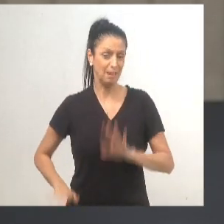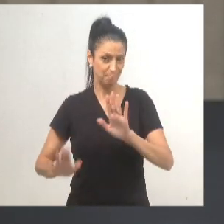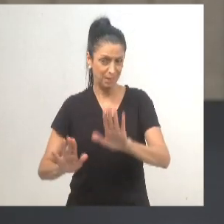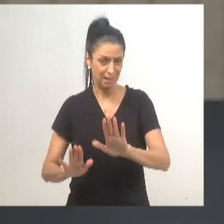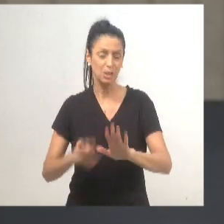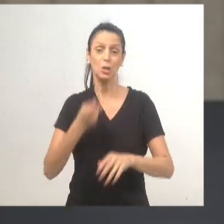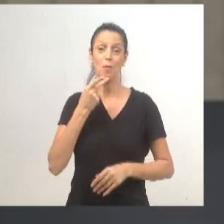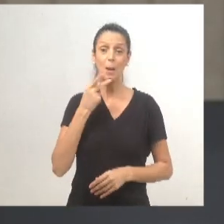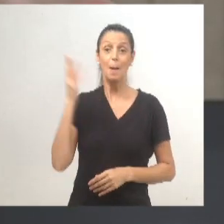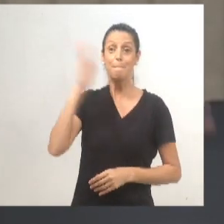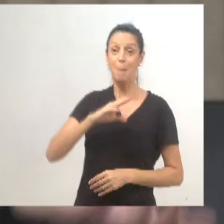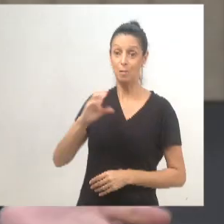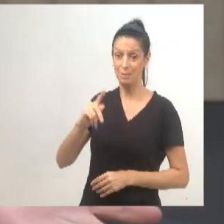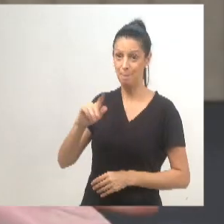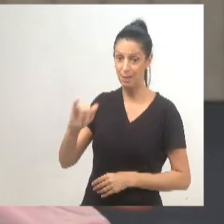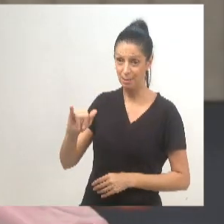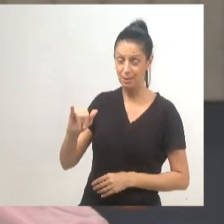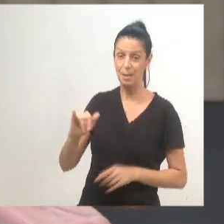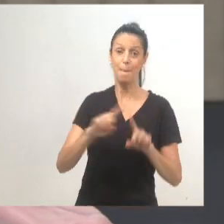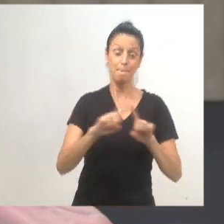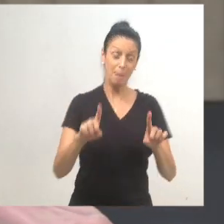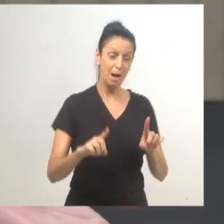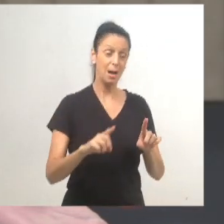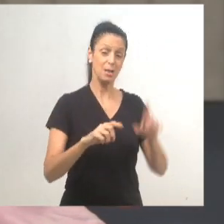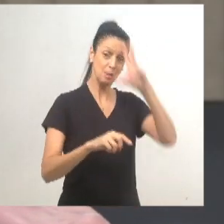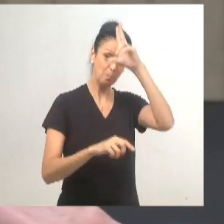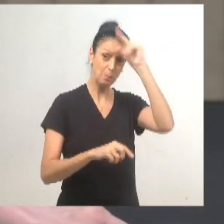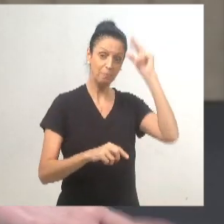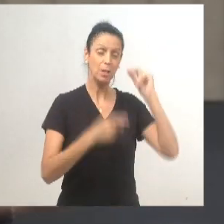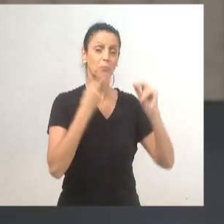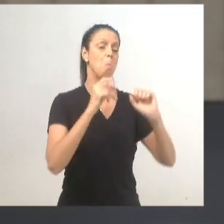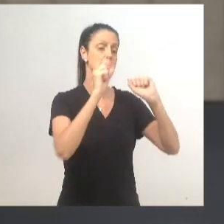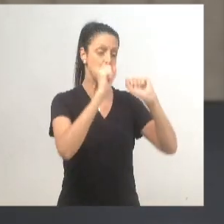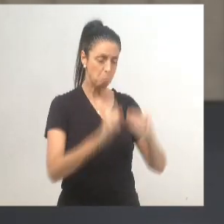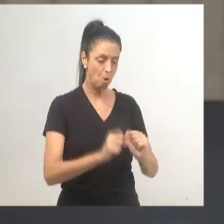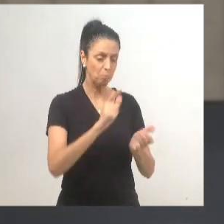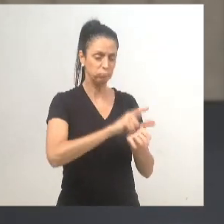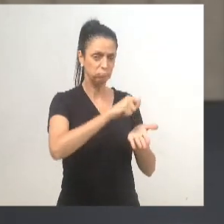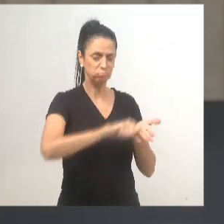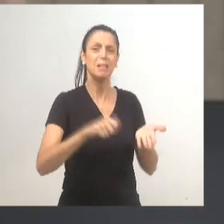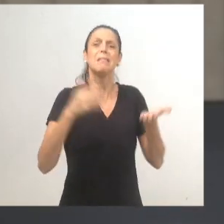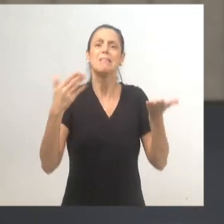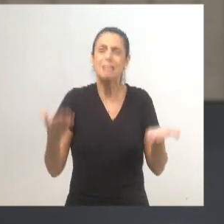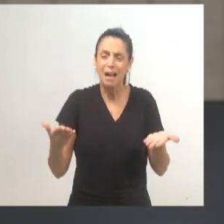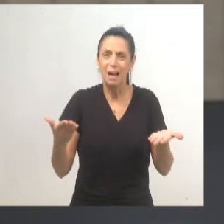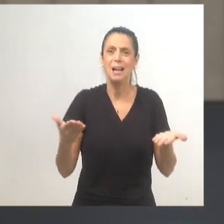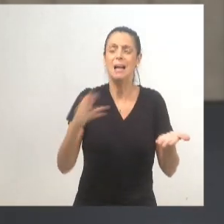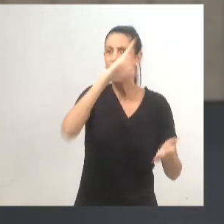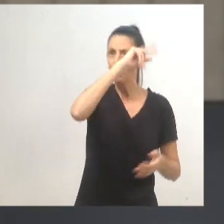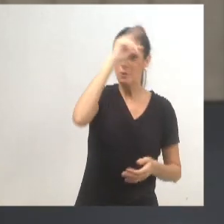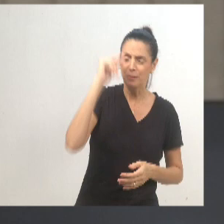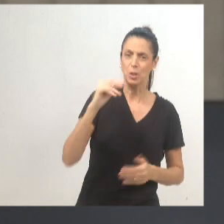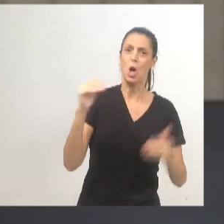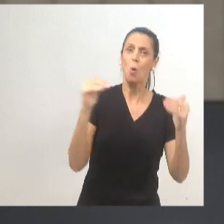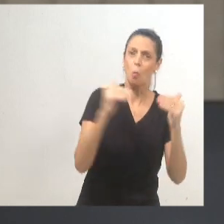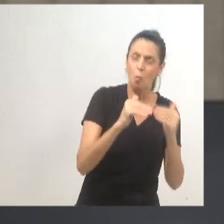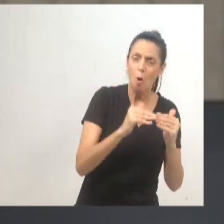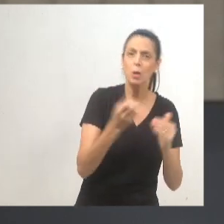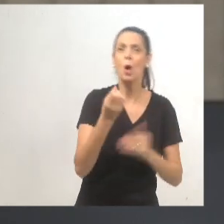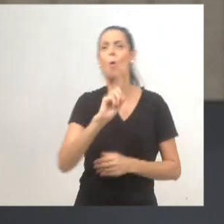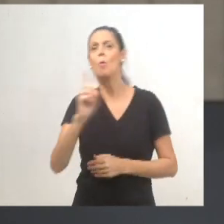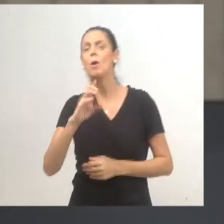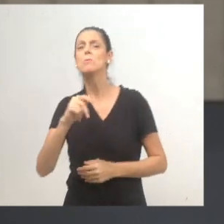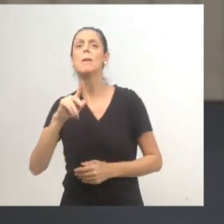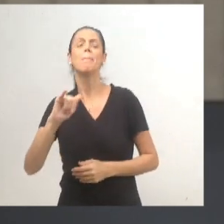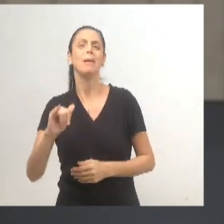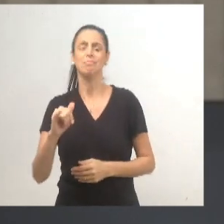criticando a CPI, mas o governo liberou a base para assinar a CPI. O governo é a favor ou o governo é contra a CPI? Porque não me ficou